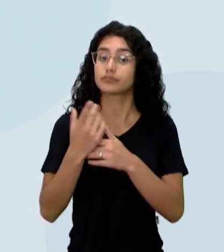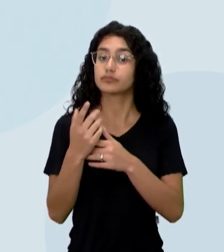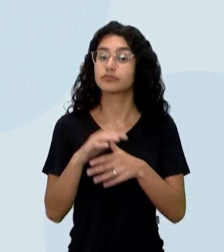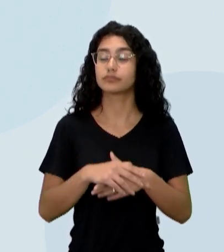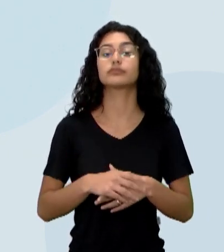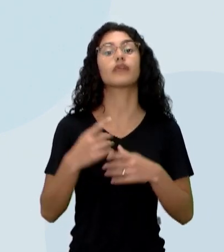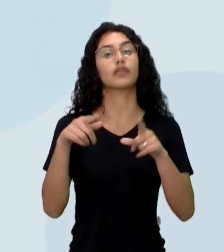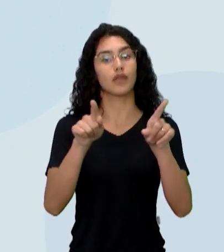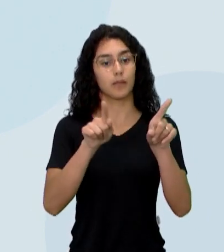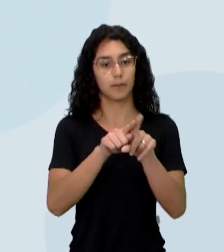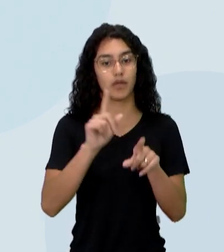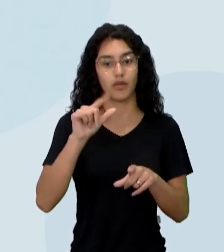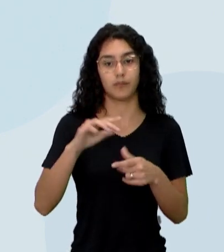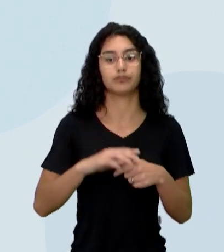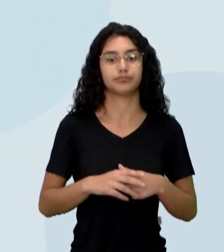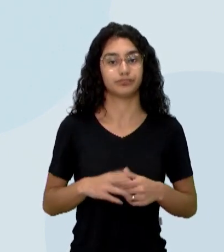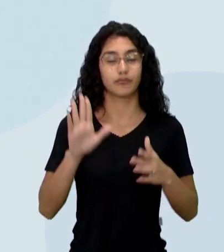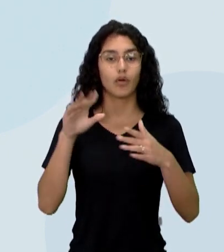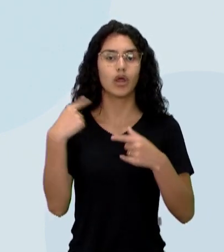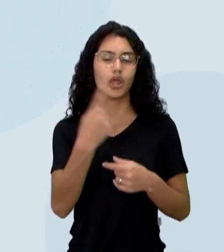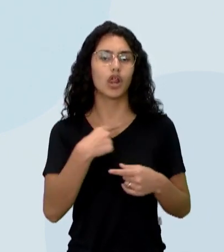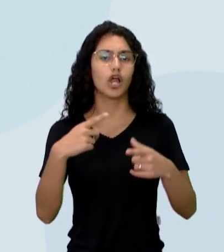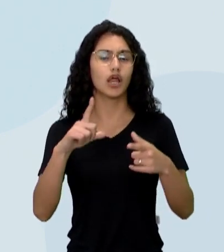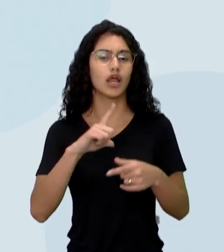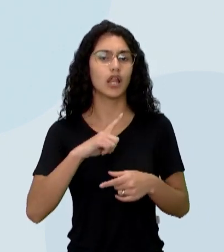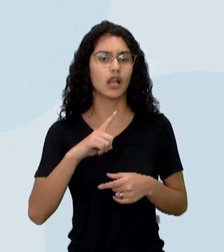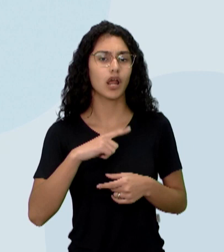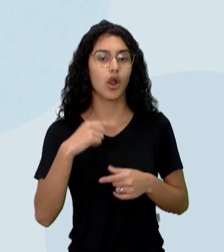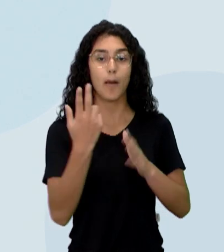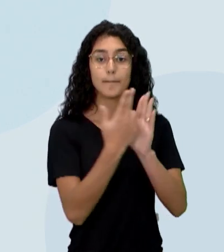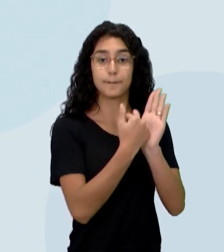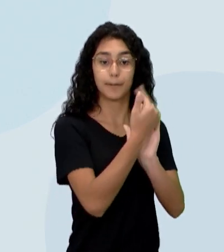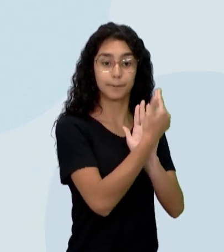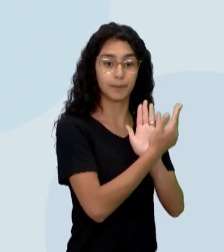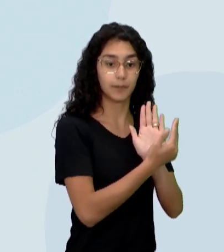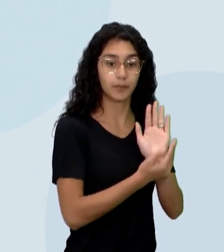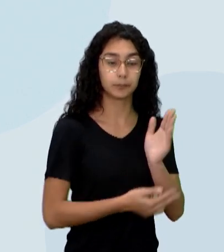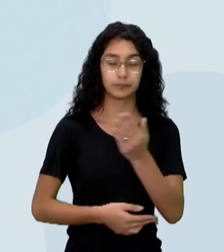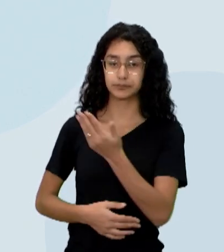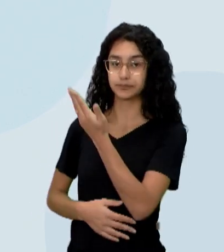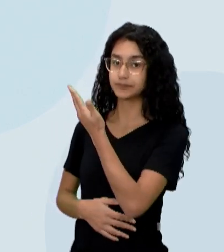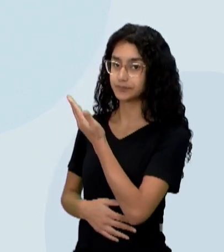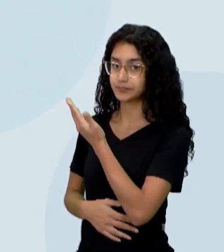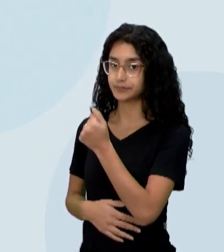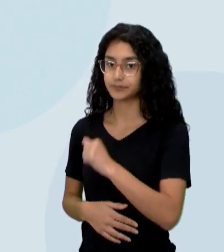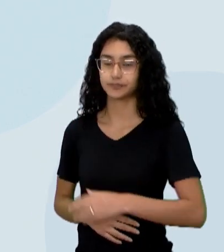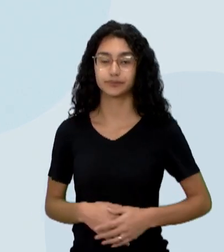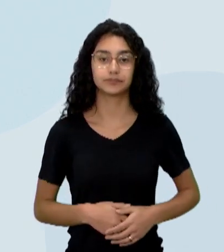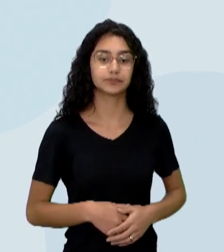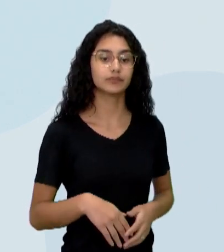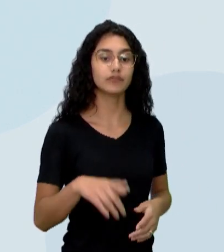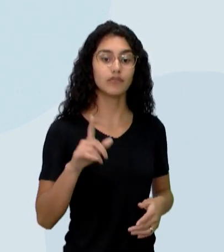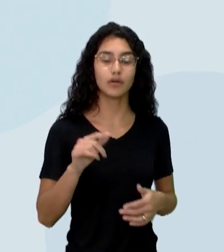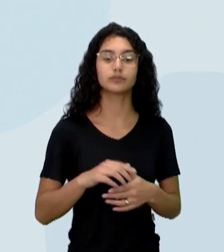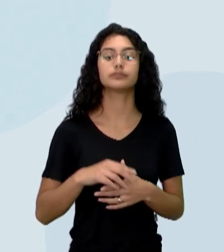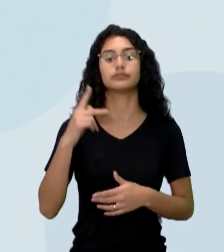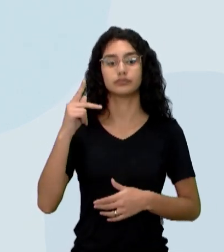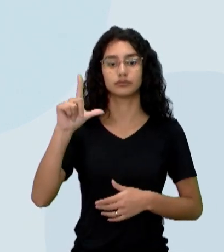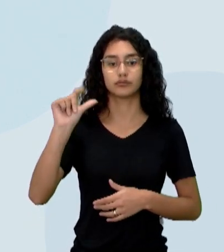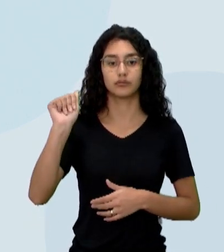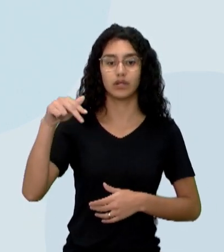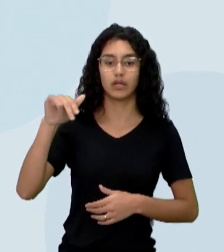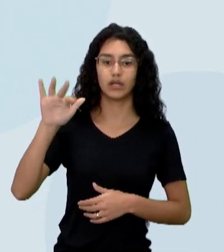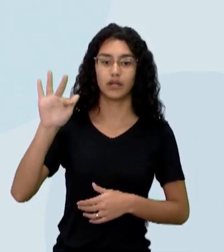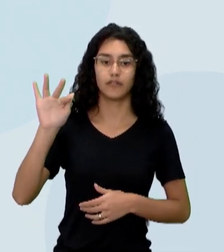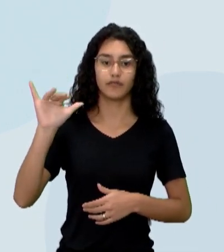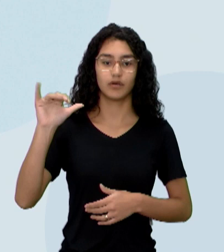uma planificação, né? Então, o que nós temos aí no nosso desenho, no nosso parâmetro aí é uma planificação. É